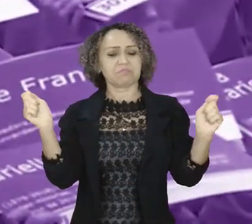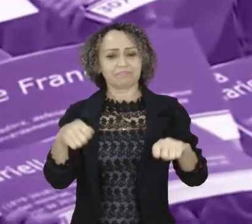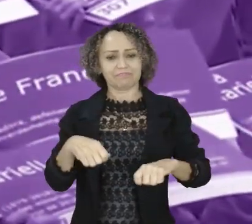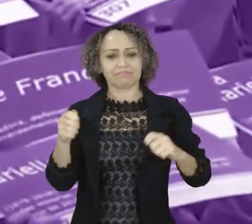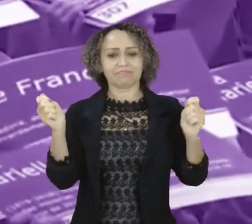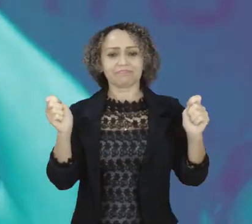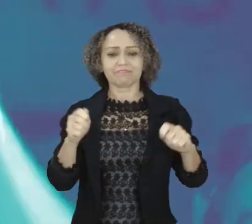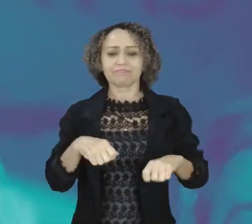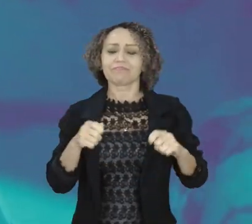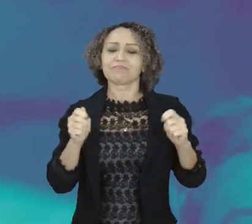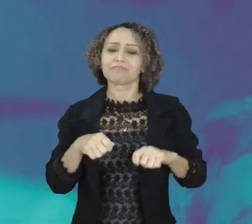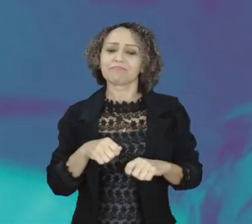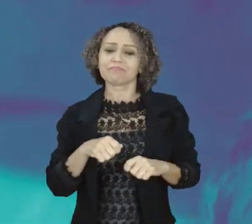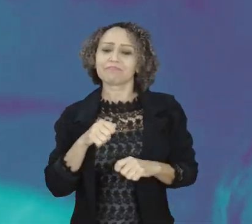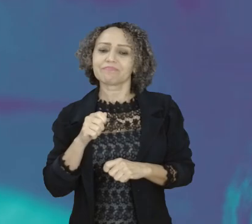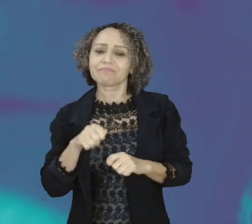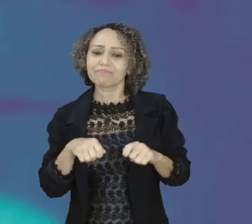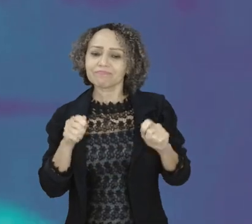acontecer.